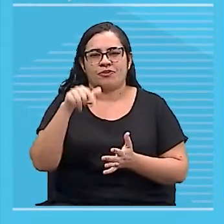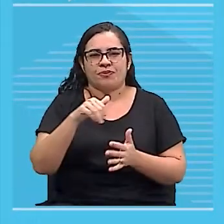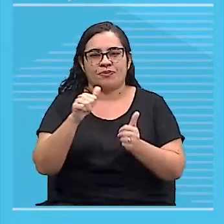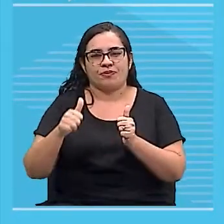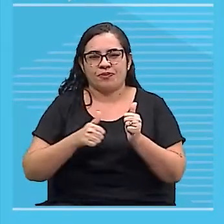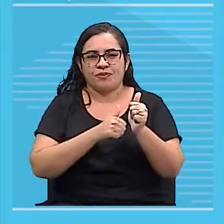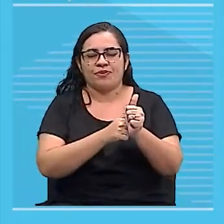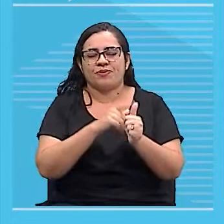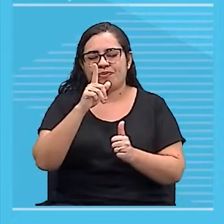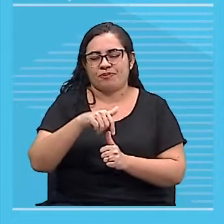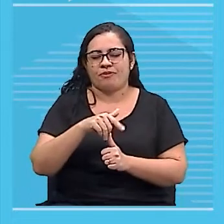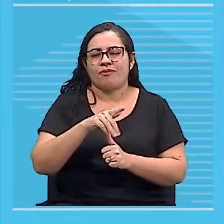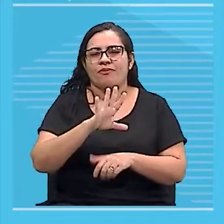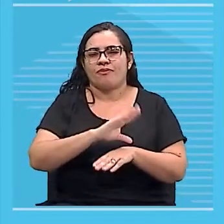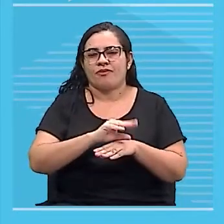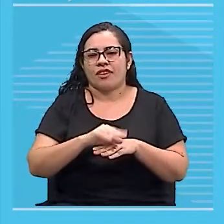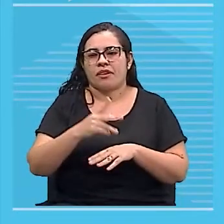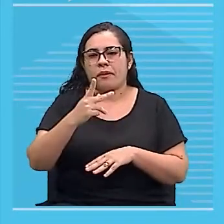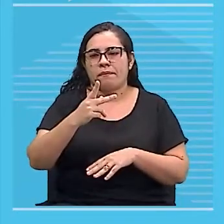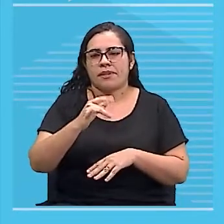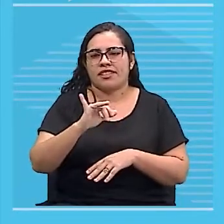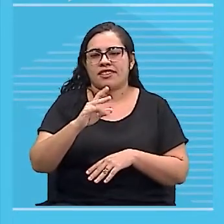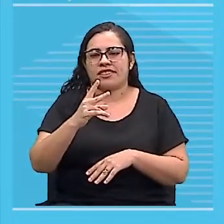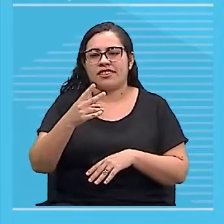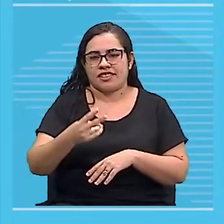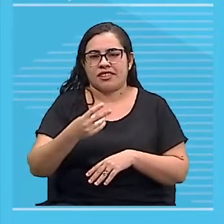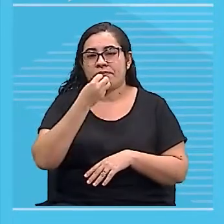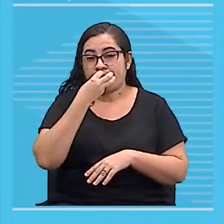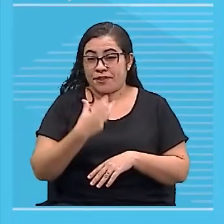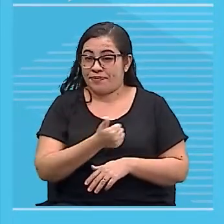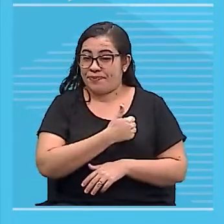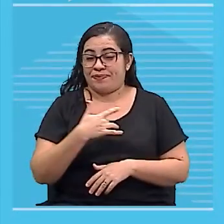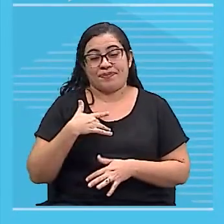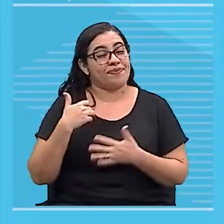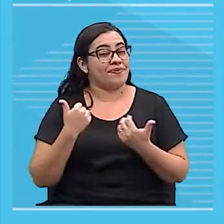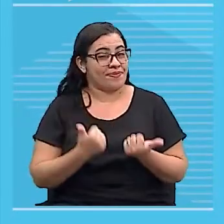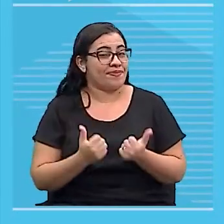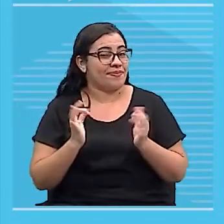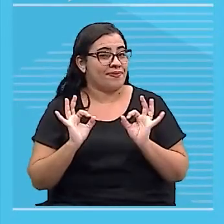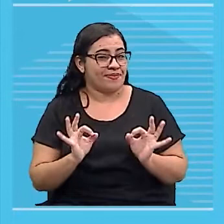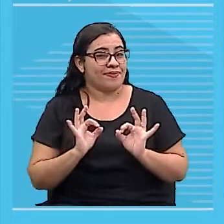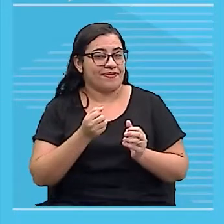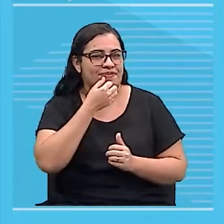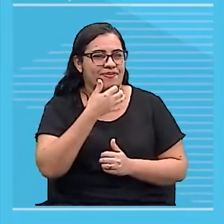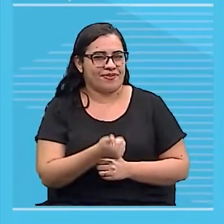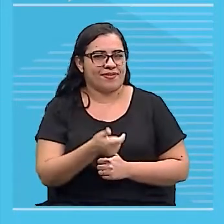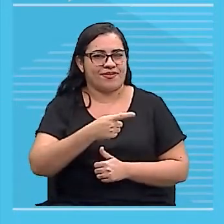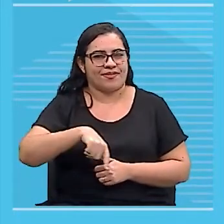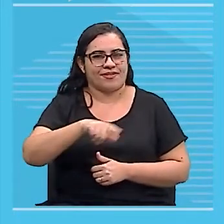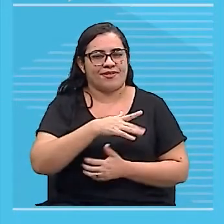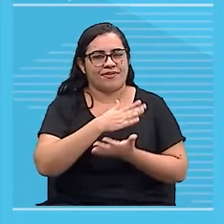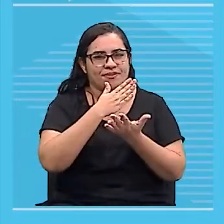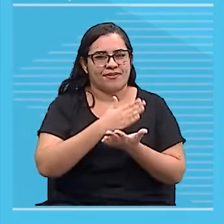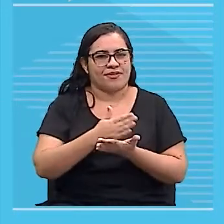acompanha pelo canal Seduc PI3. Tudo bem com vocês, jovens? Tudo certinho? Pois a gente vai começar